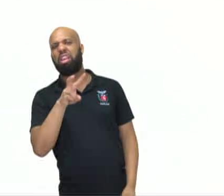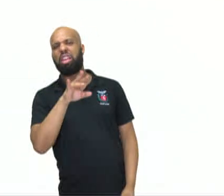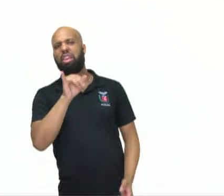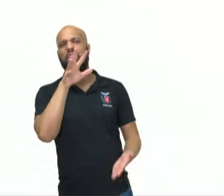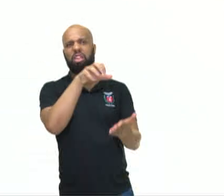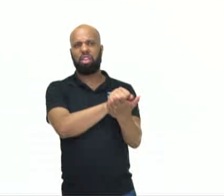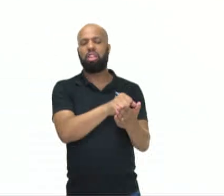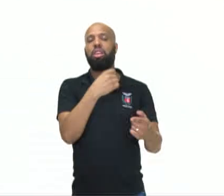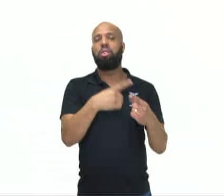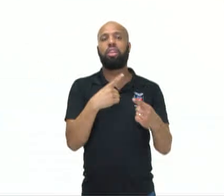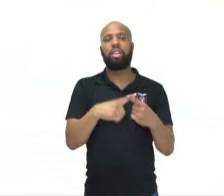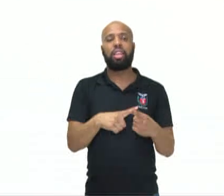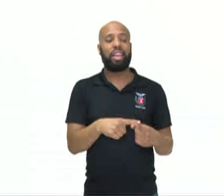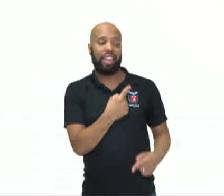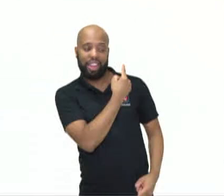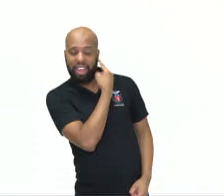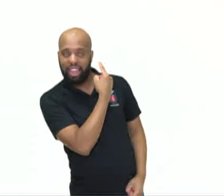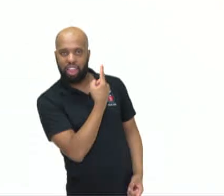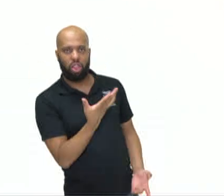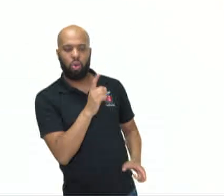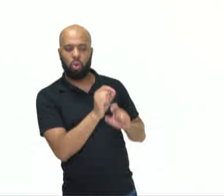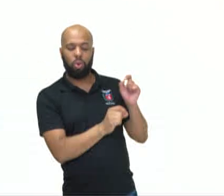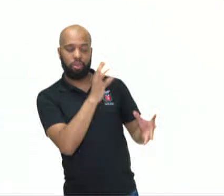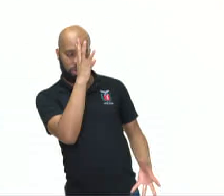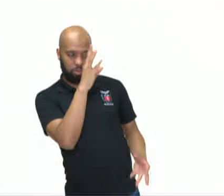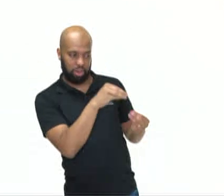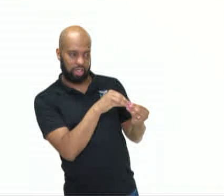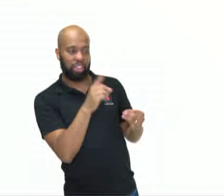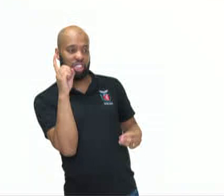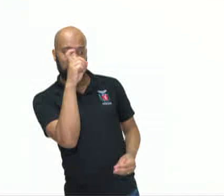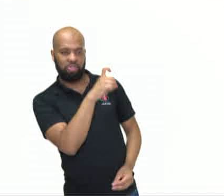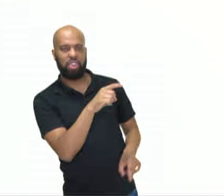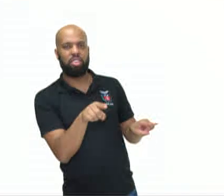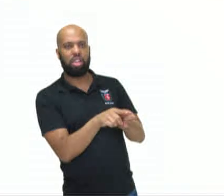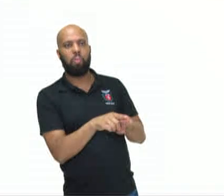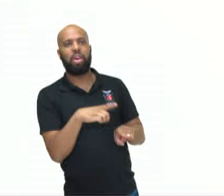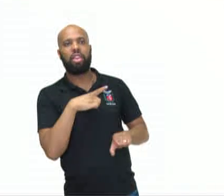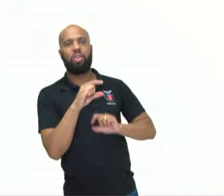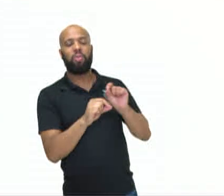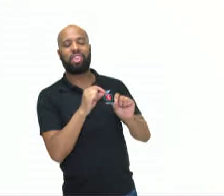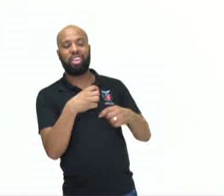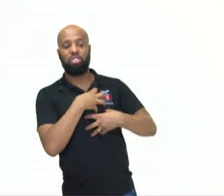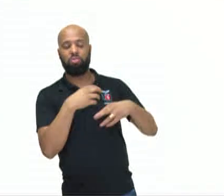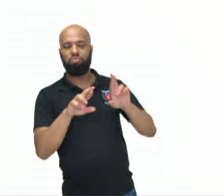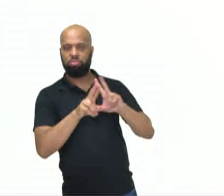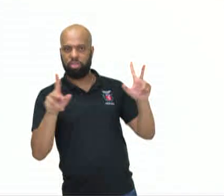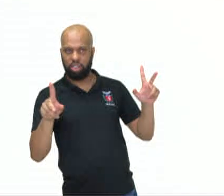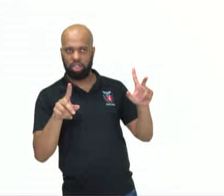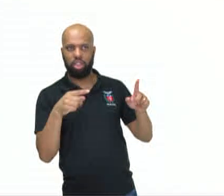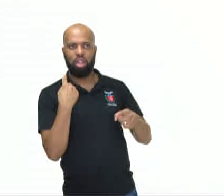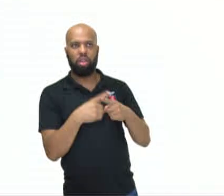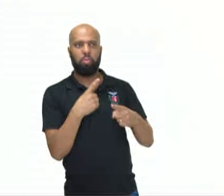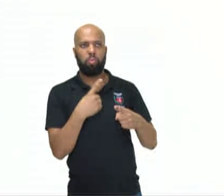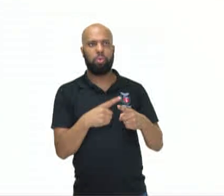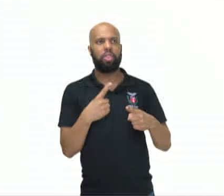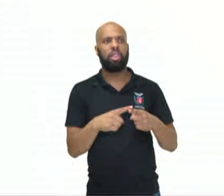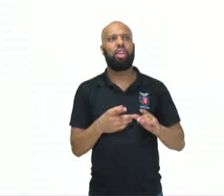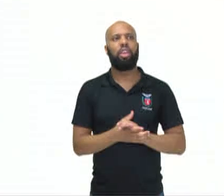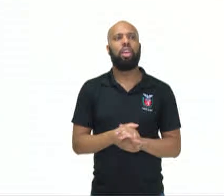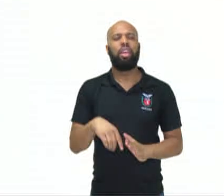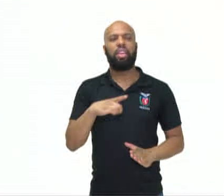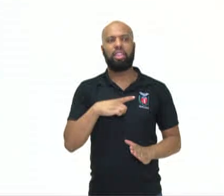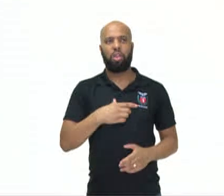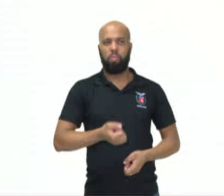matricular. Escutar é complicado e sutil. Parafraseio Alberto Caeiro,